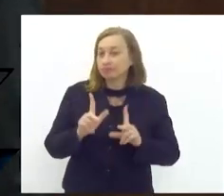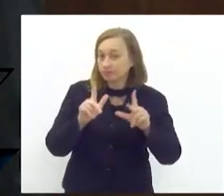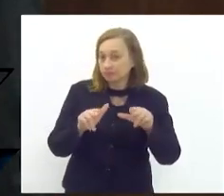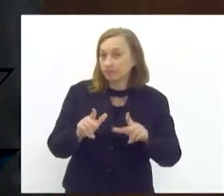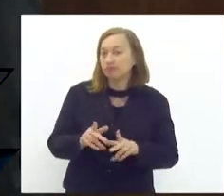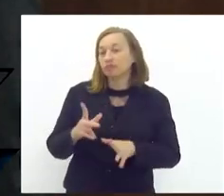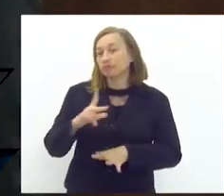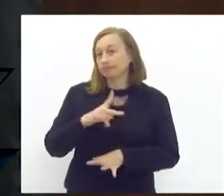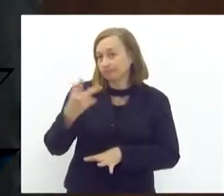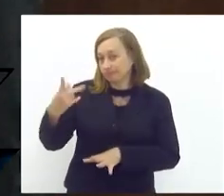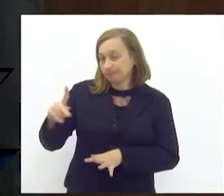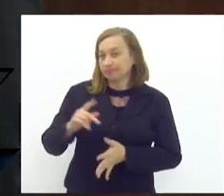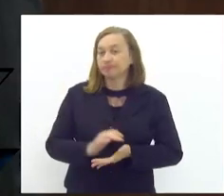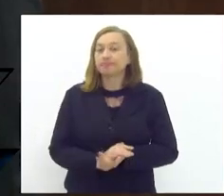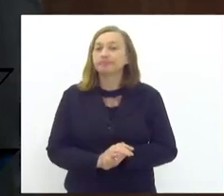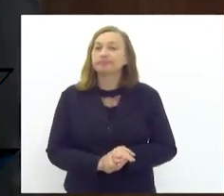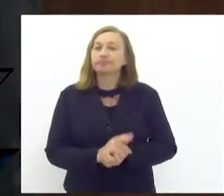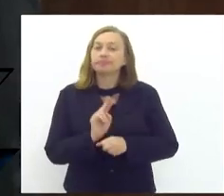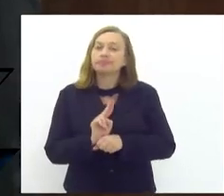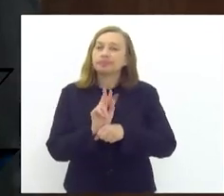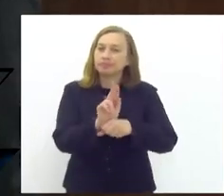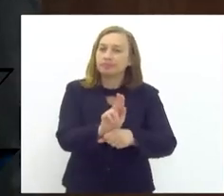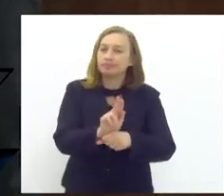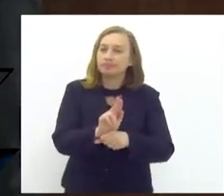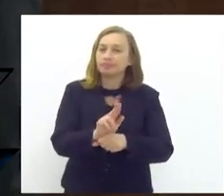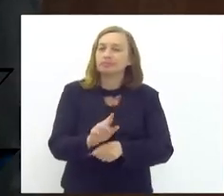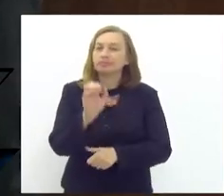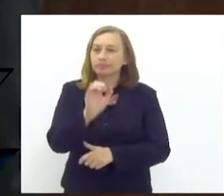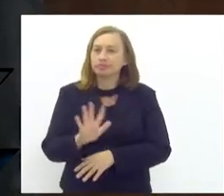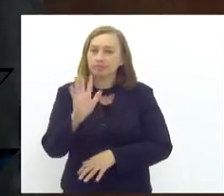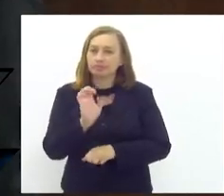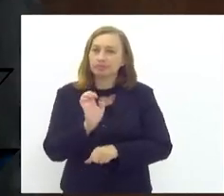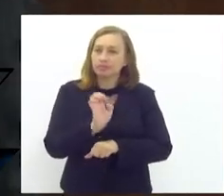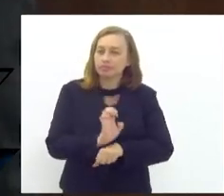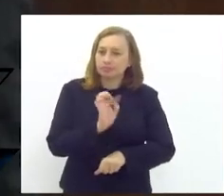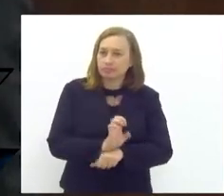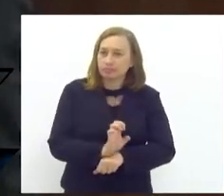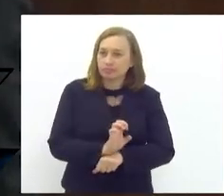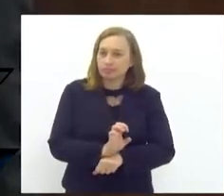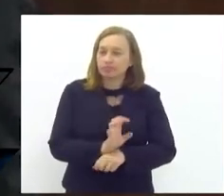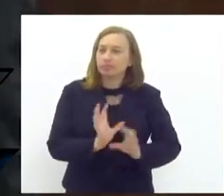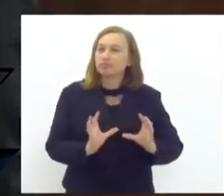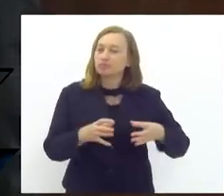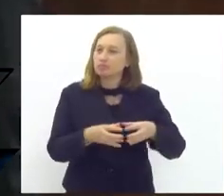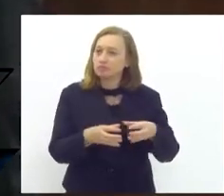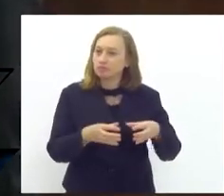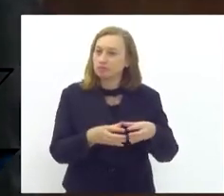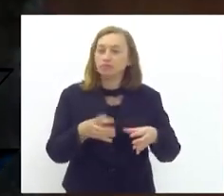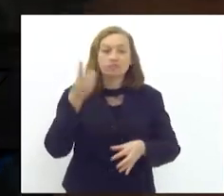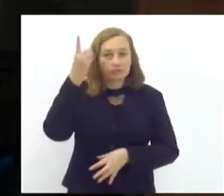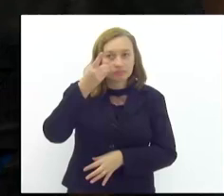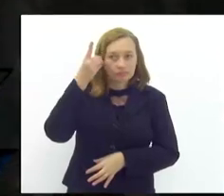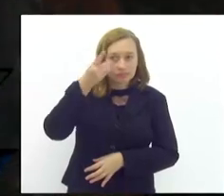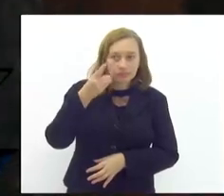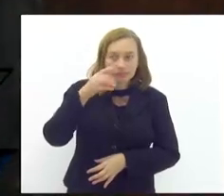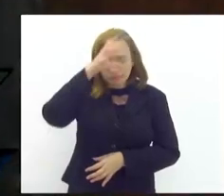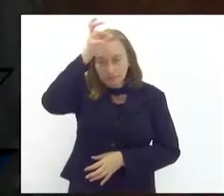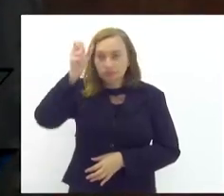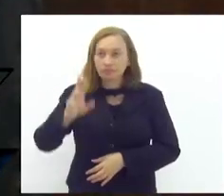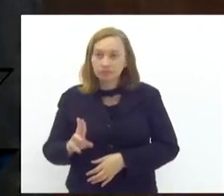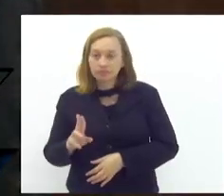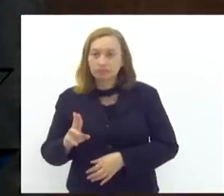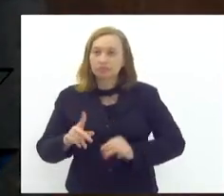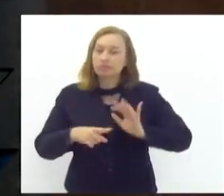Doutor Serginho tem A Procuradoria Geral do Estado como o órgão que seria Deputado tia Ju garantidor